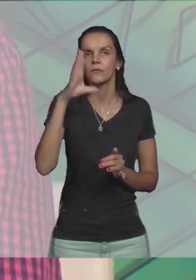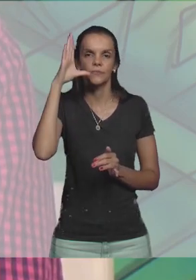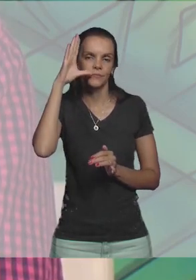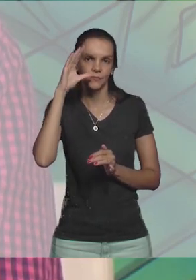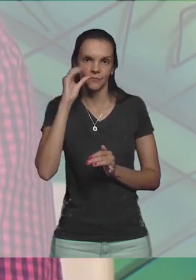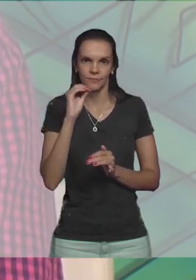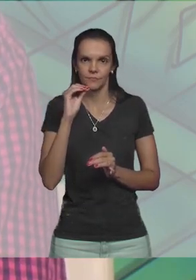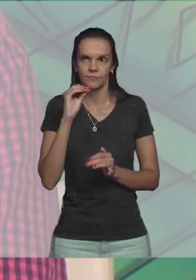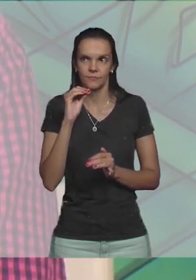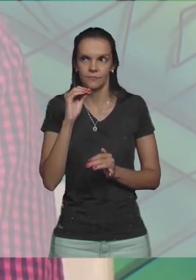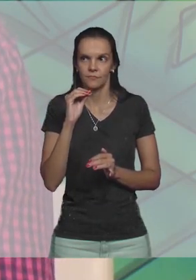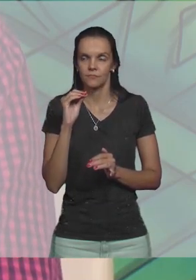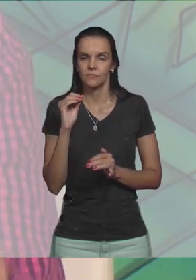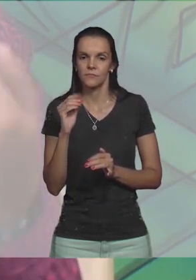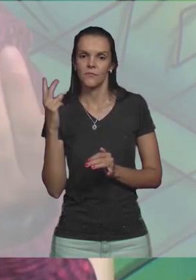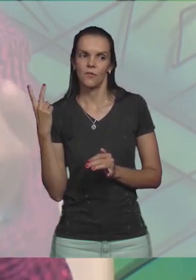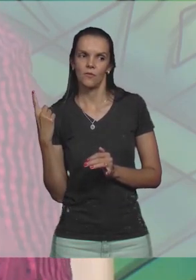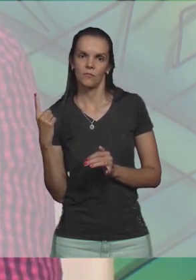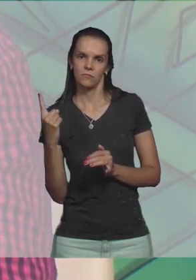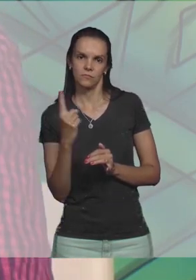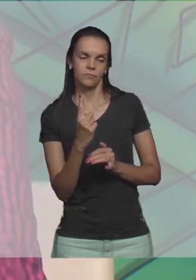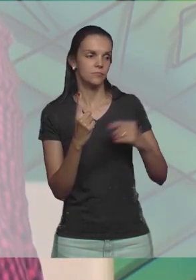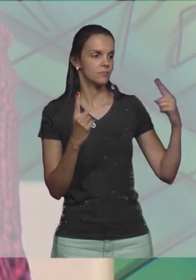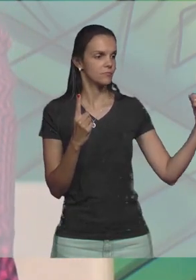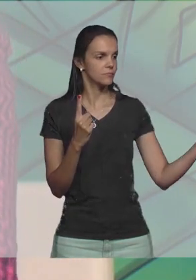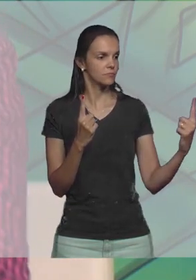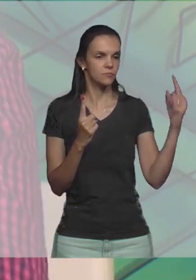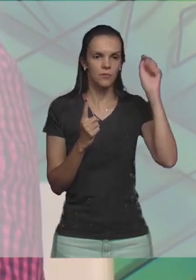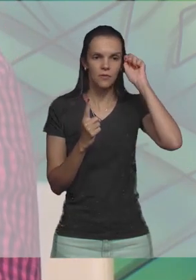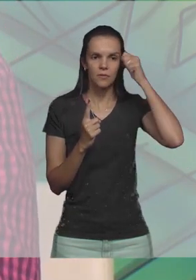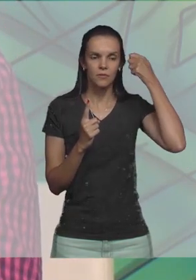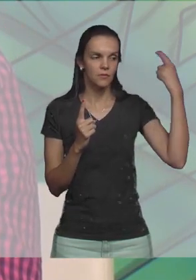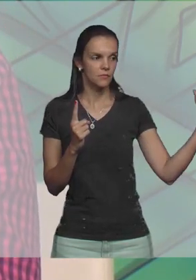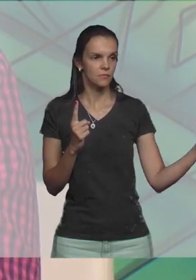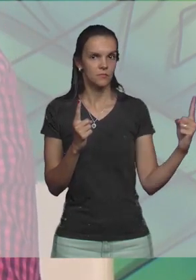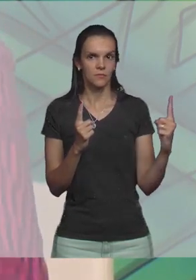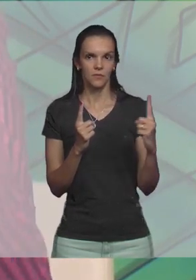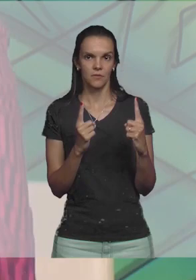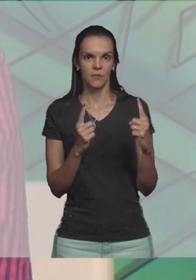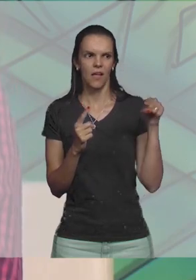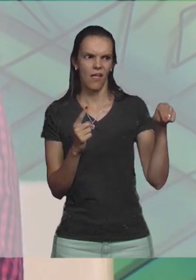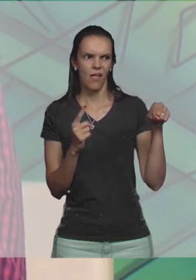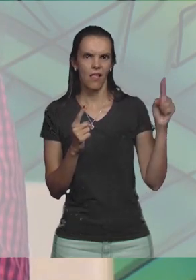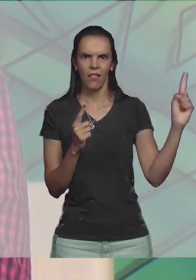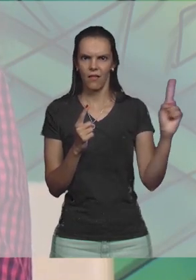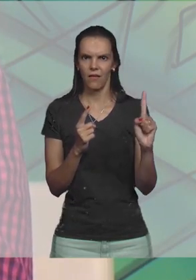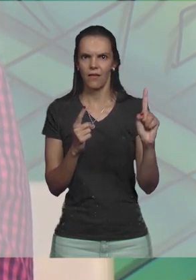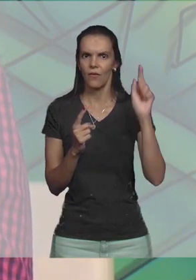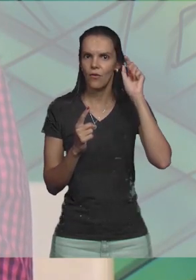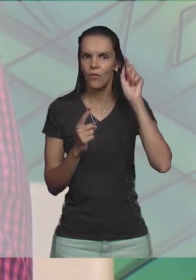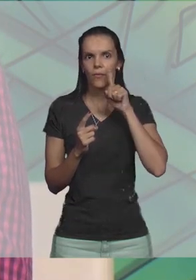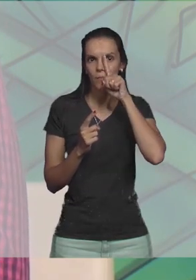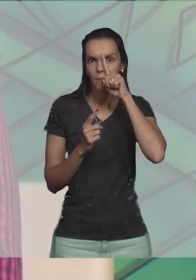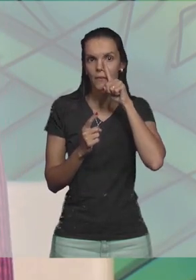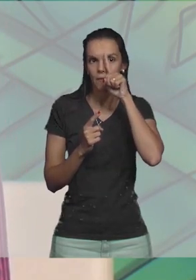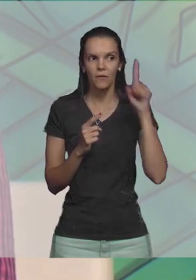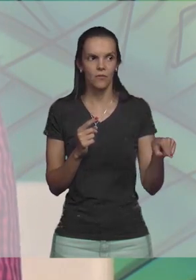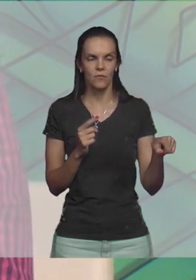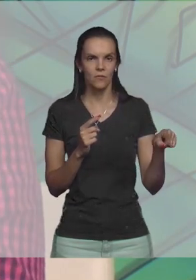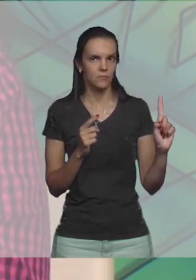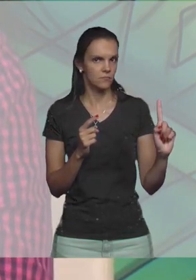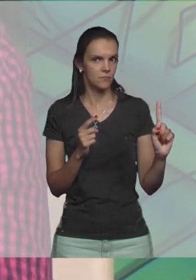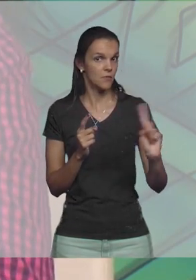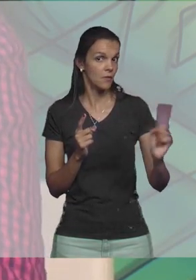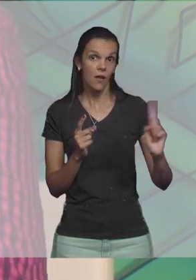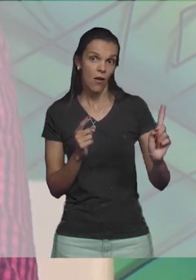durante a noite e eu tô vindo numa calçada e vem vindo uma pessoa negra na outra calçada, aquela pessoa é um risco. Não, a pessoa nunca